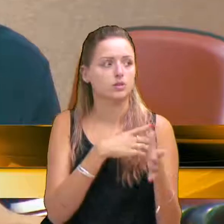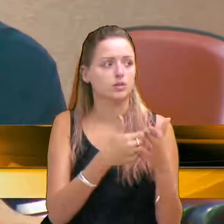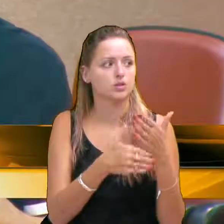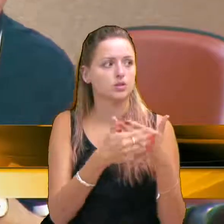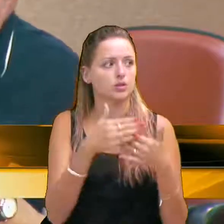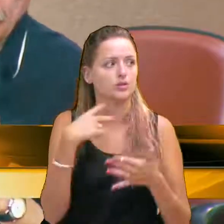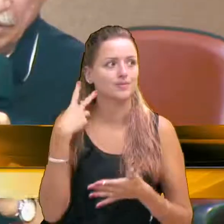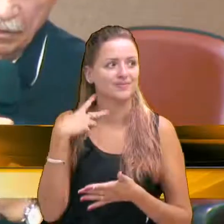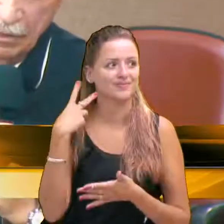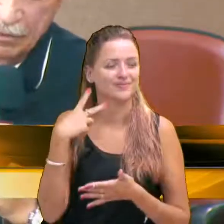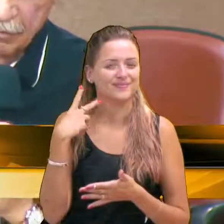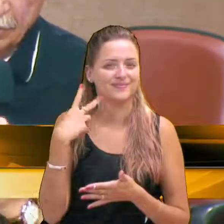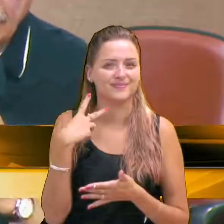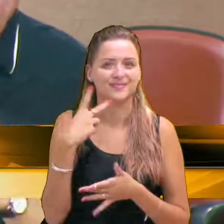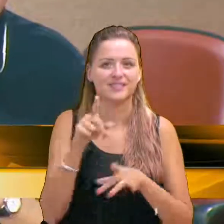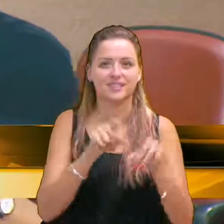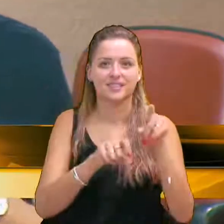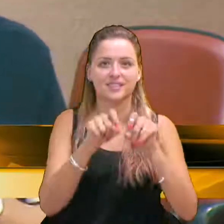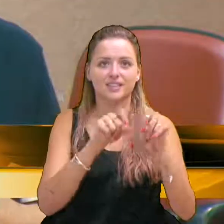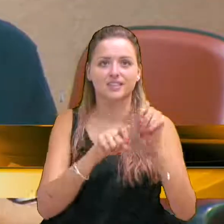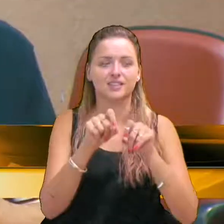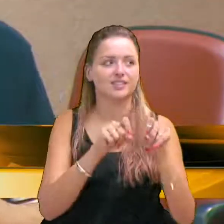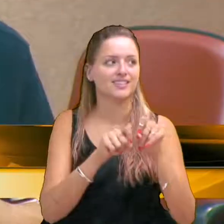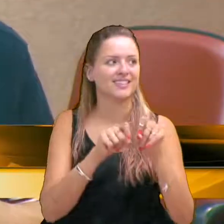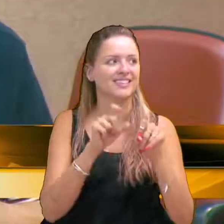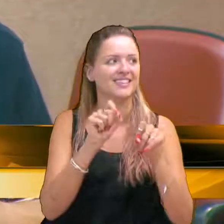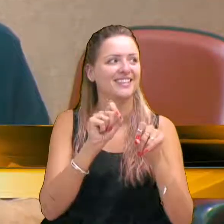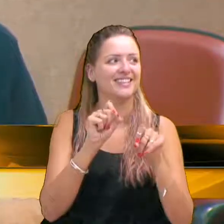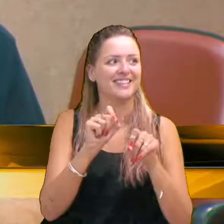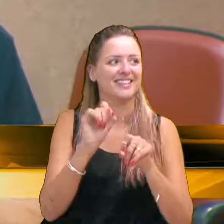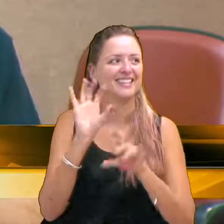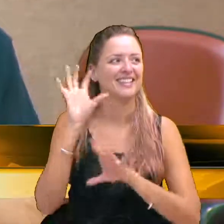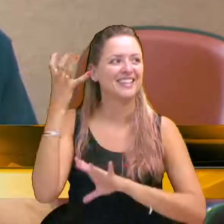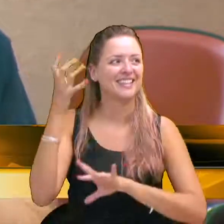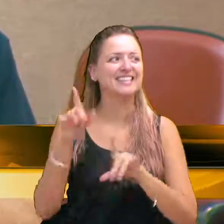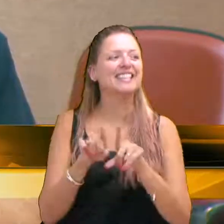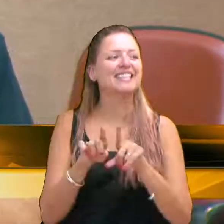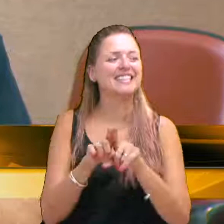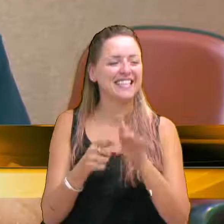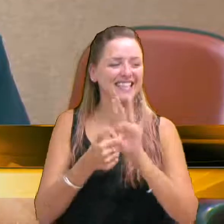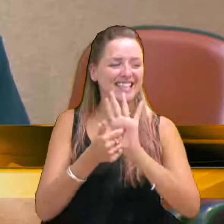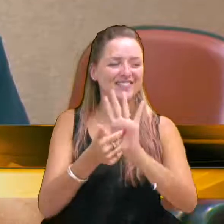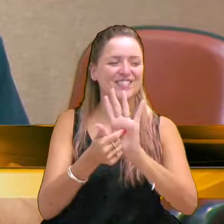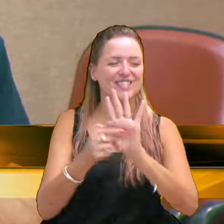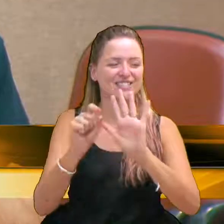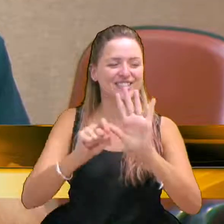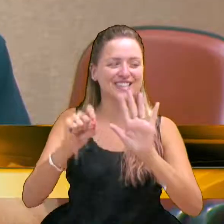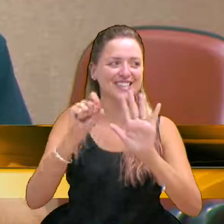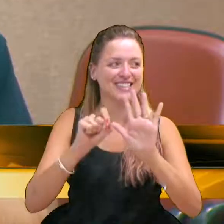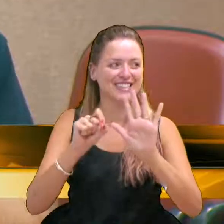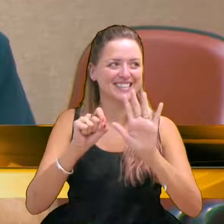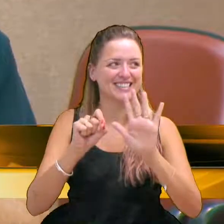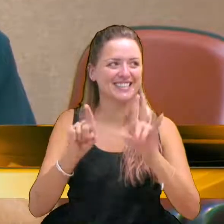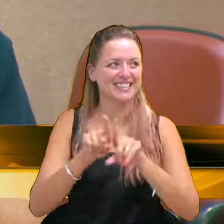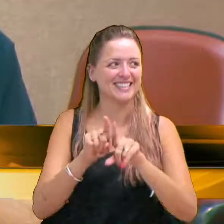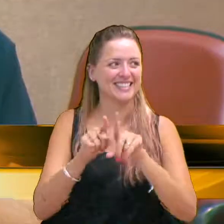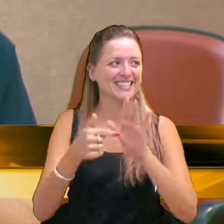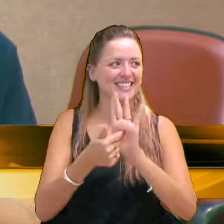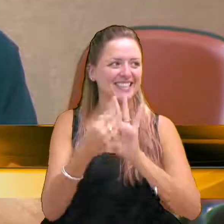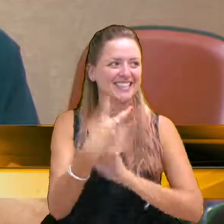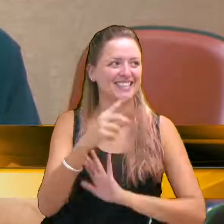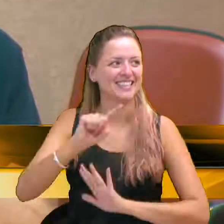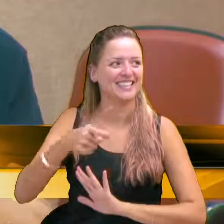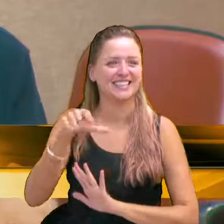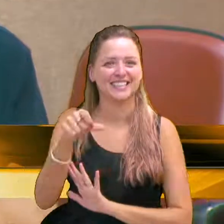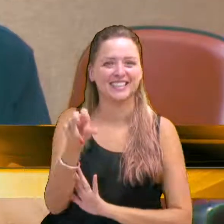desta casa em relação ao tratamento que o governo vem dando aos índices oficiais de inflação, que esse